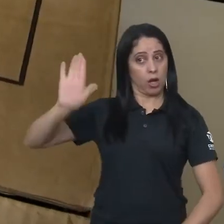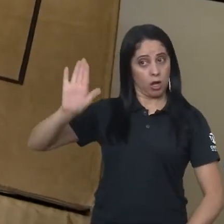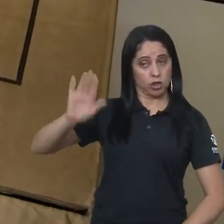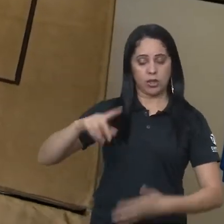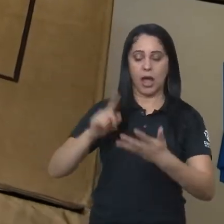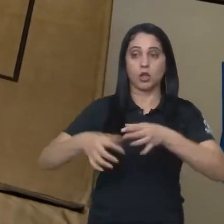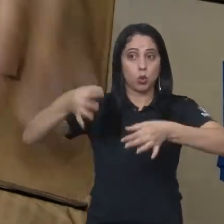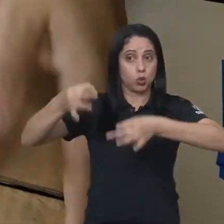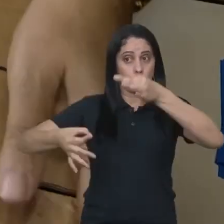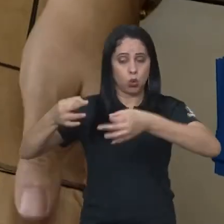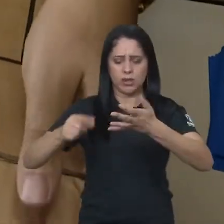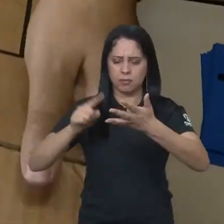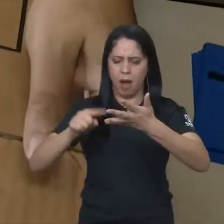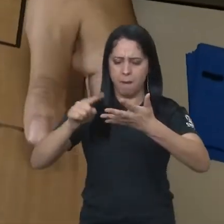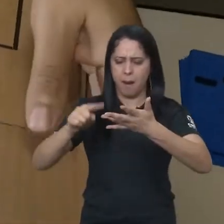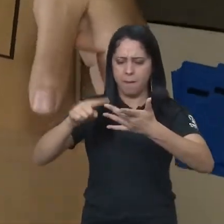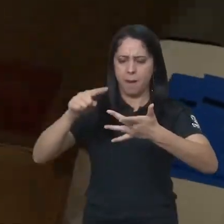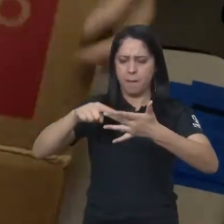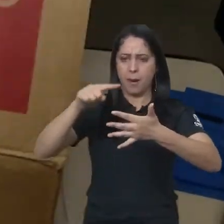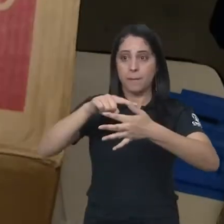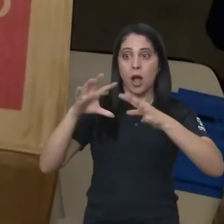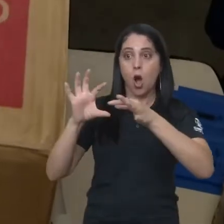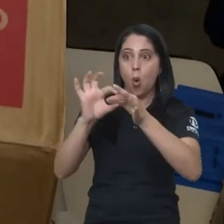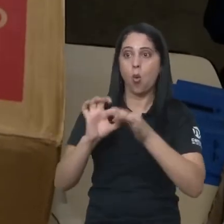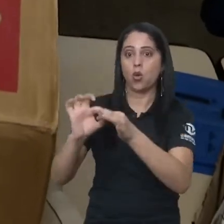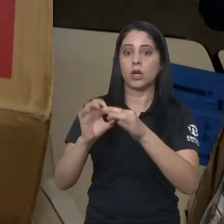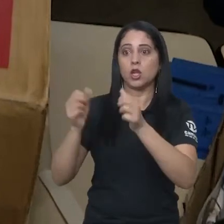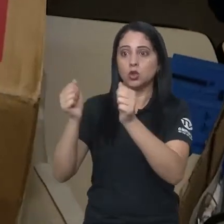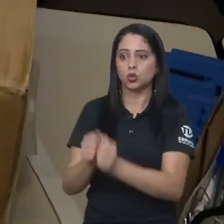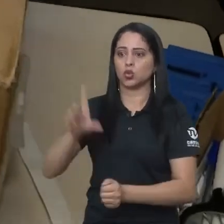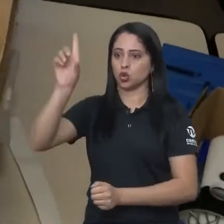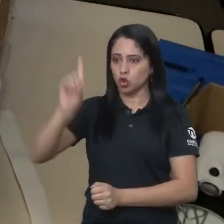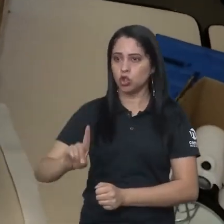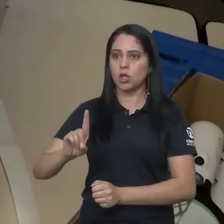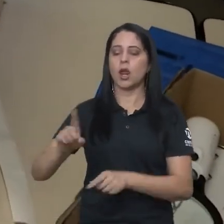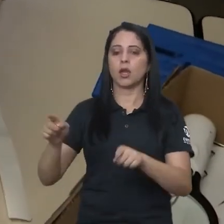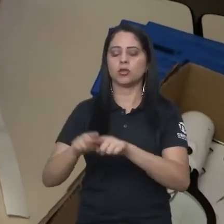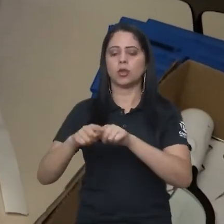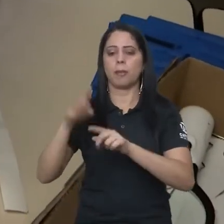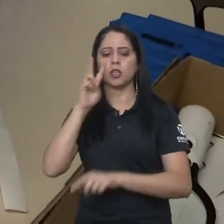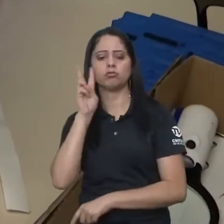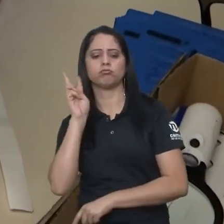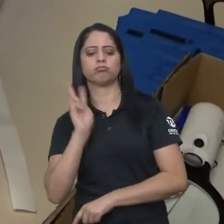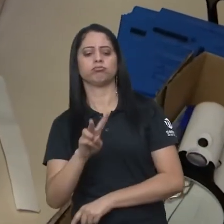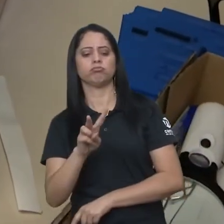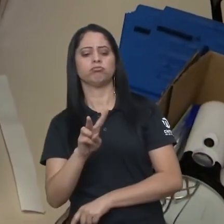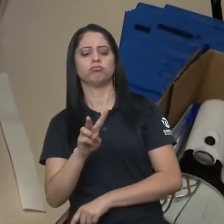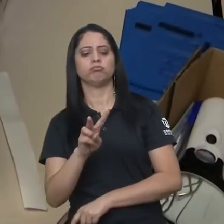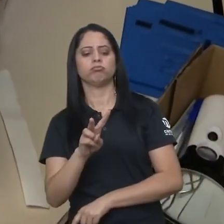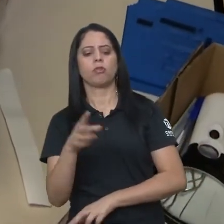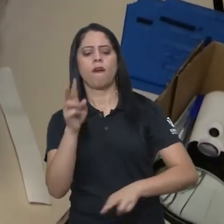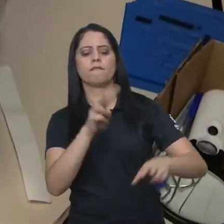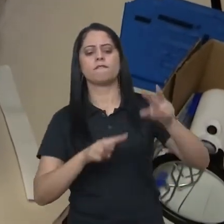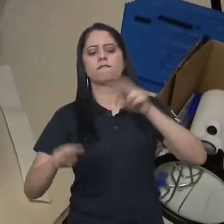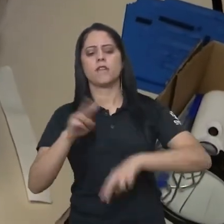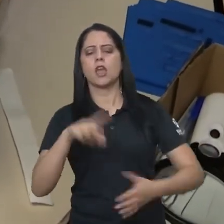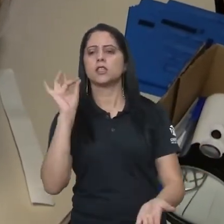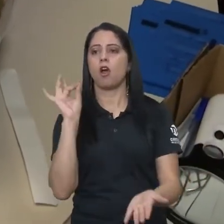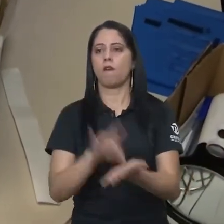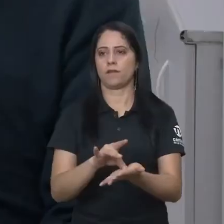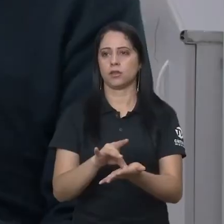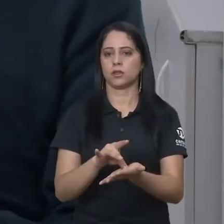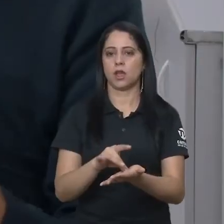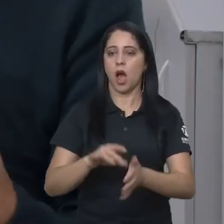os candidatos, os juízes, todas essas pessoas, elas têm o direito e o dever de participar ali do processo de